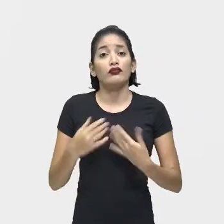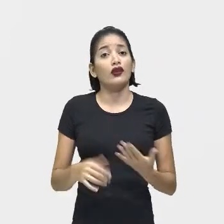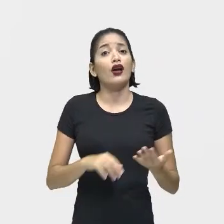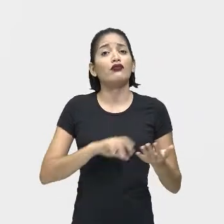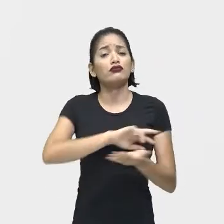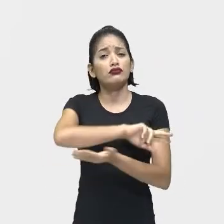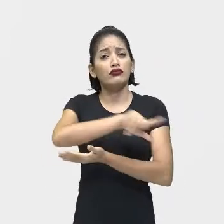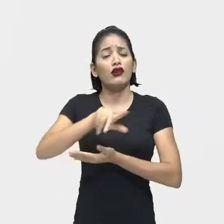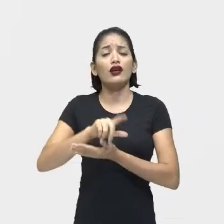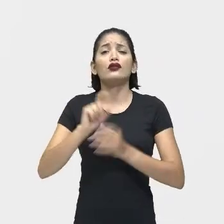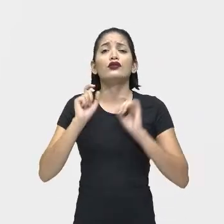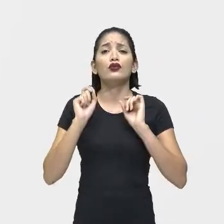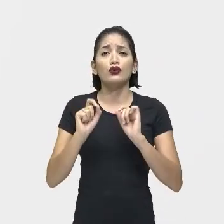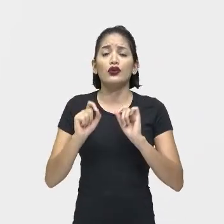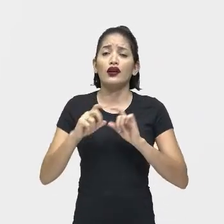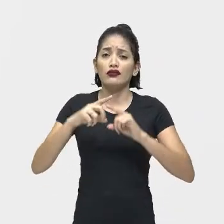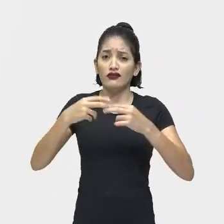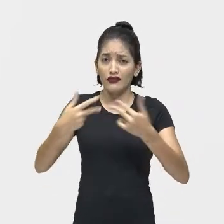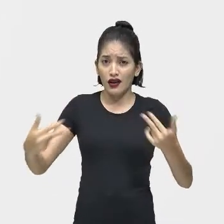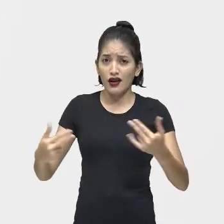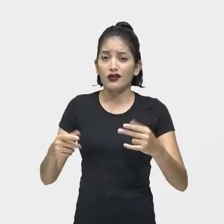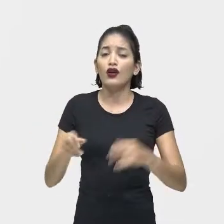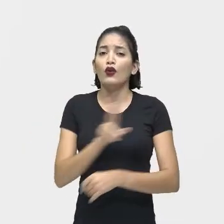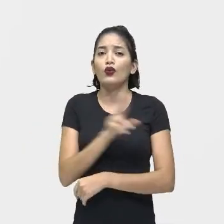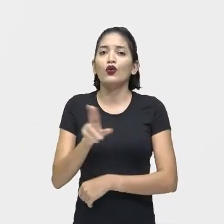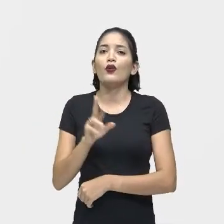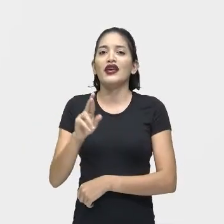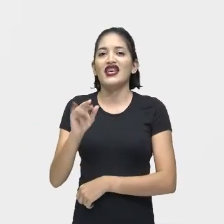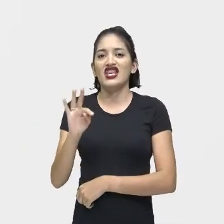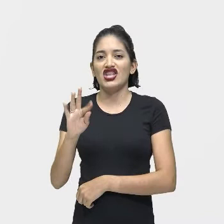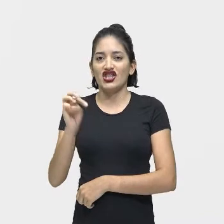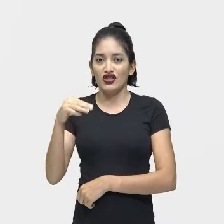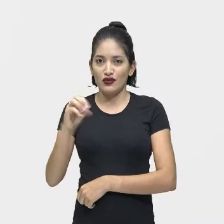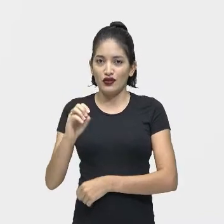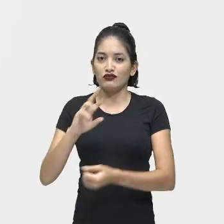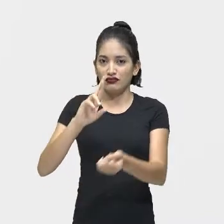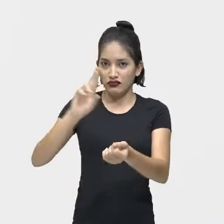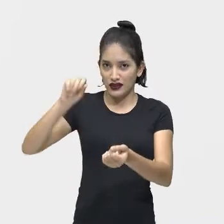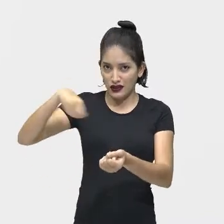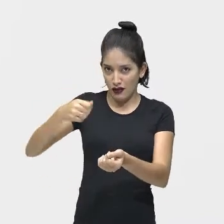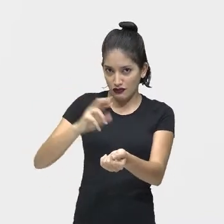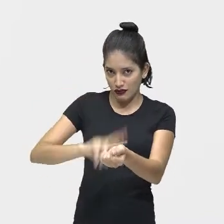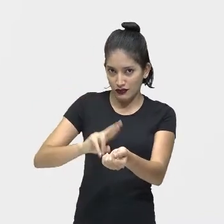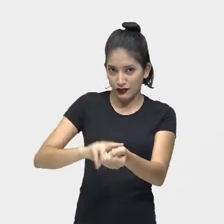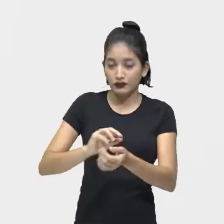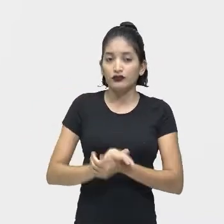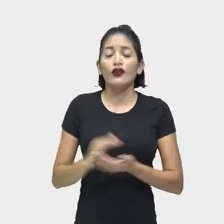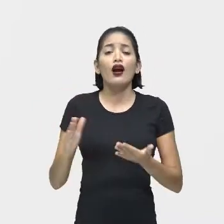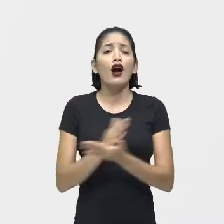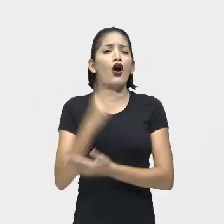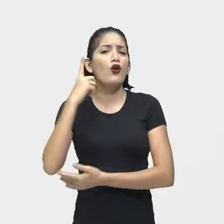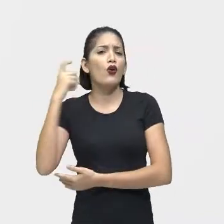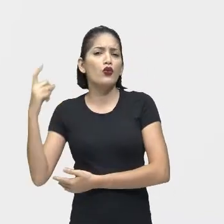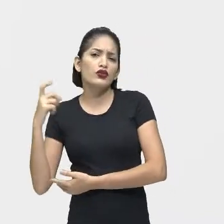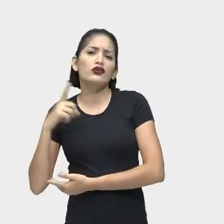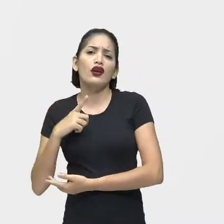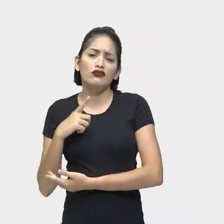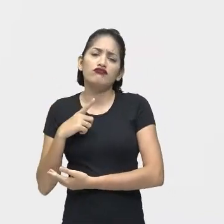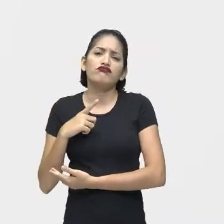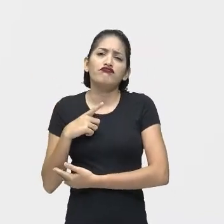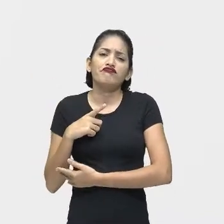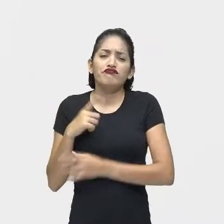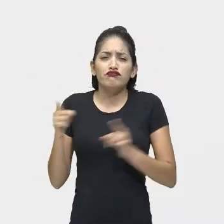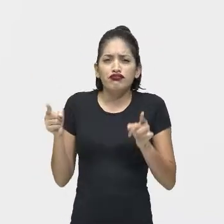são comumente chamadas de ritmo. Alguns sons possuem ressonância curta, isso